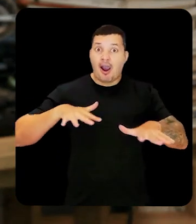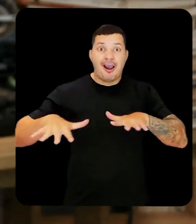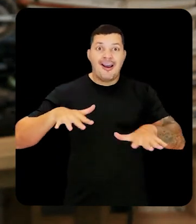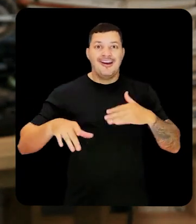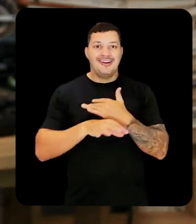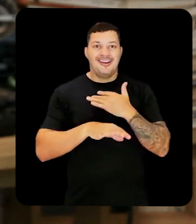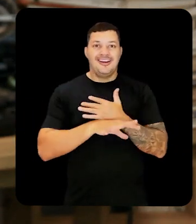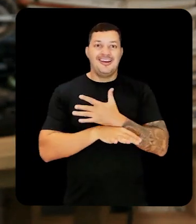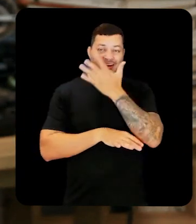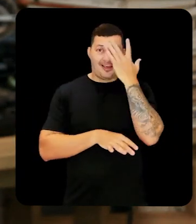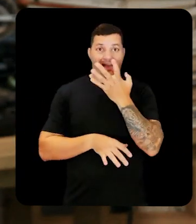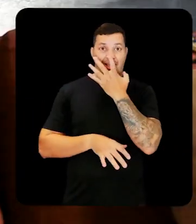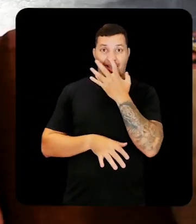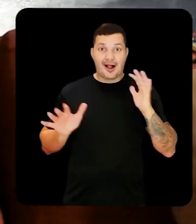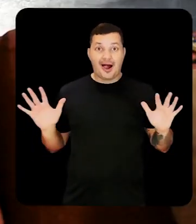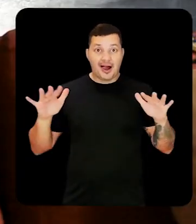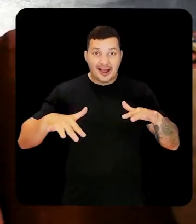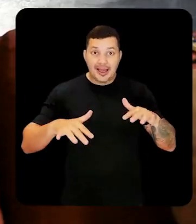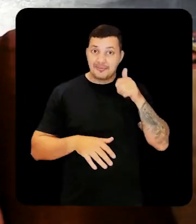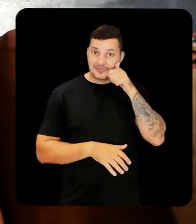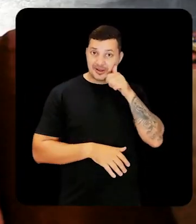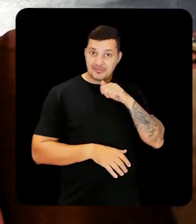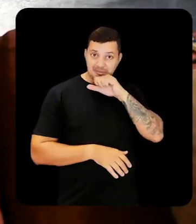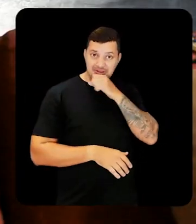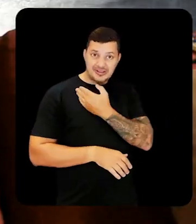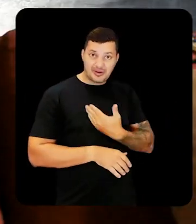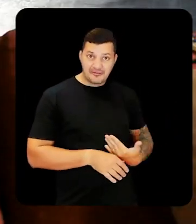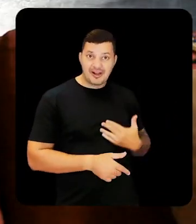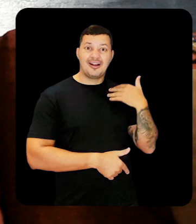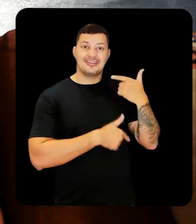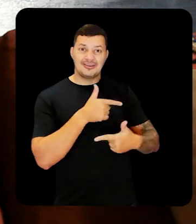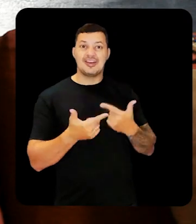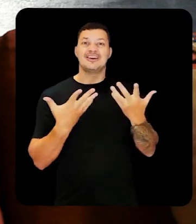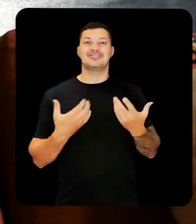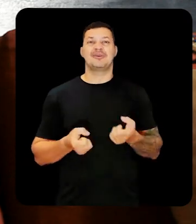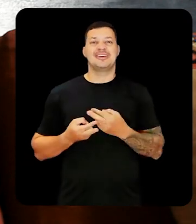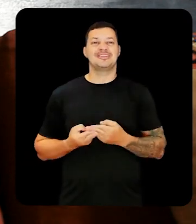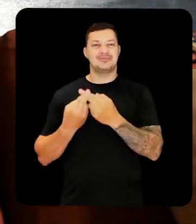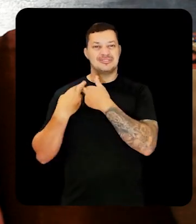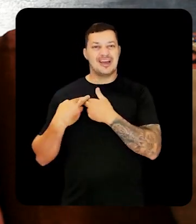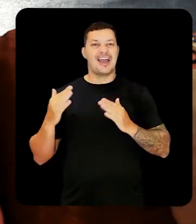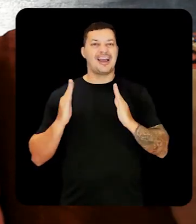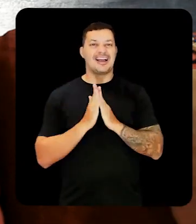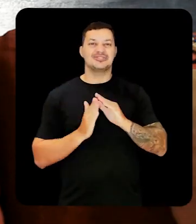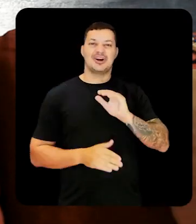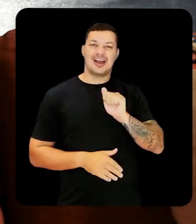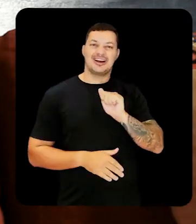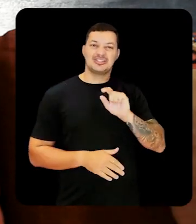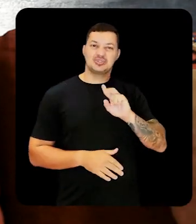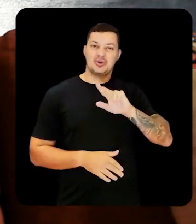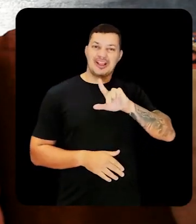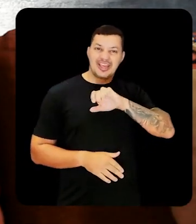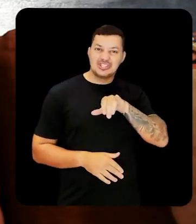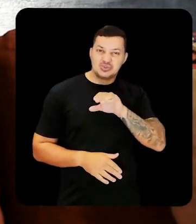que faz formação de plateia. Minha mãe trabalhava no governo e ela assume a Casa dos Azulejos, fazendo ali um Centro